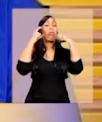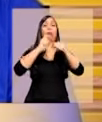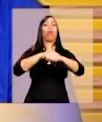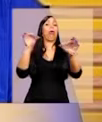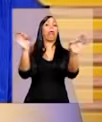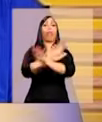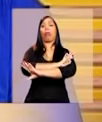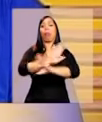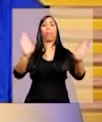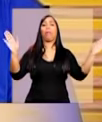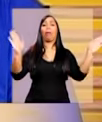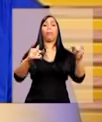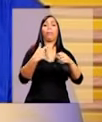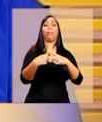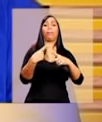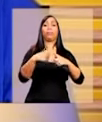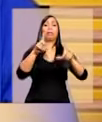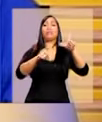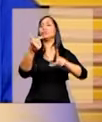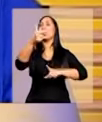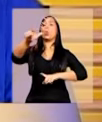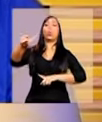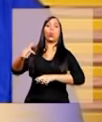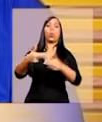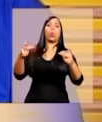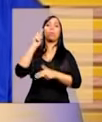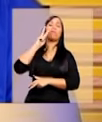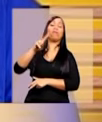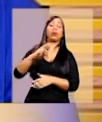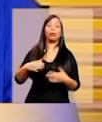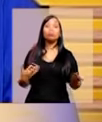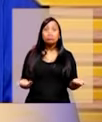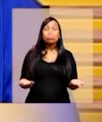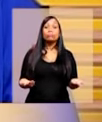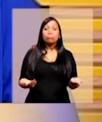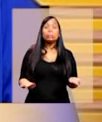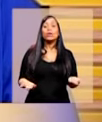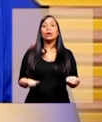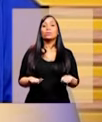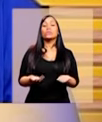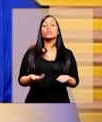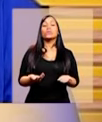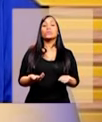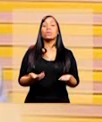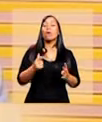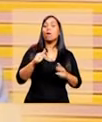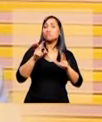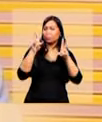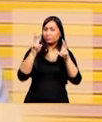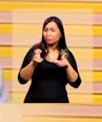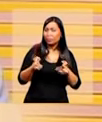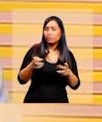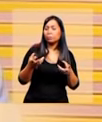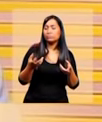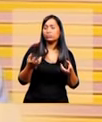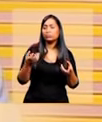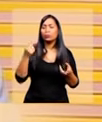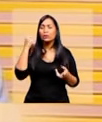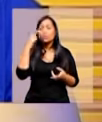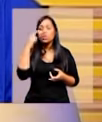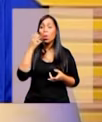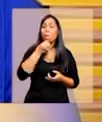não veem a hora daquilo ali acabar para poder mudar de canal ou ver outra coisa. Né? Então, fundamentalmente, essa noção